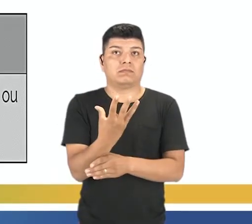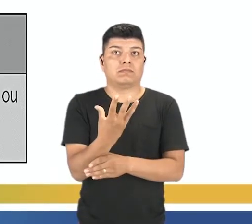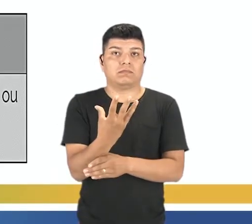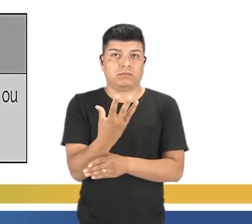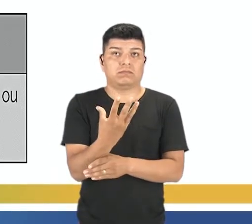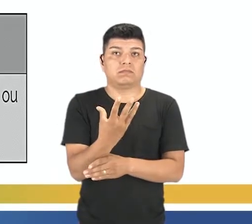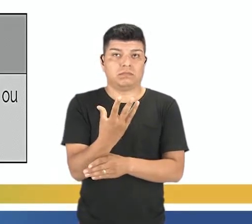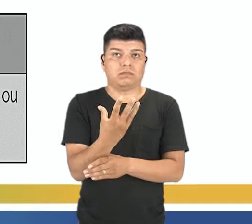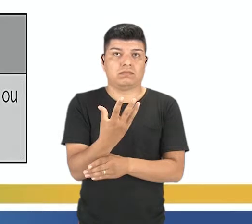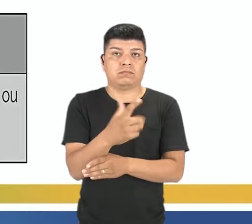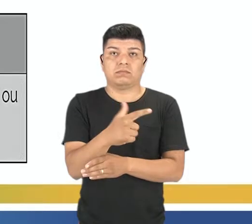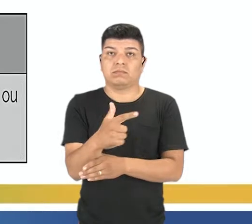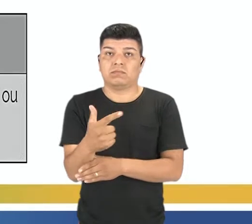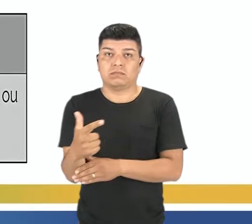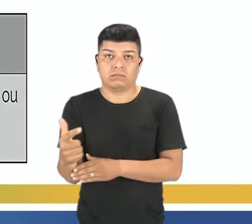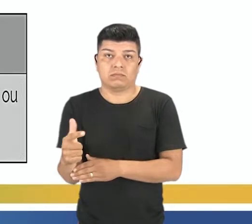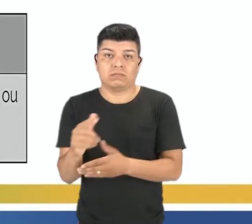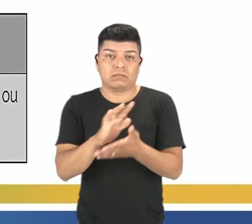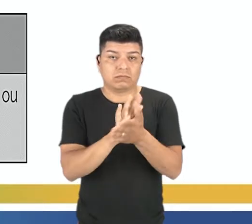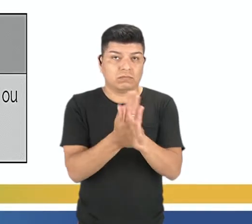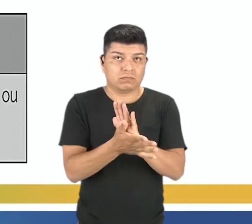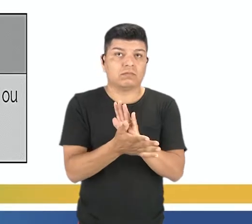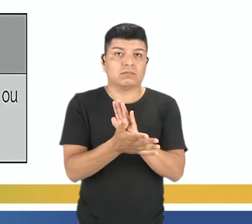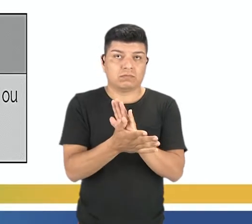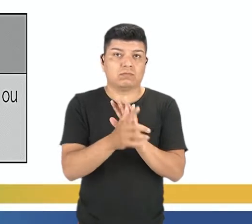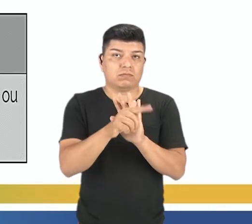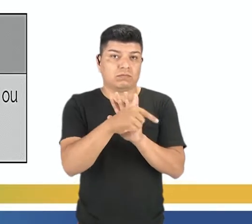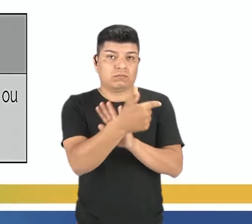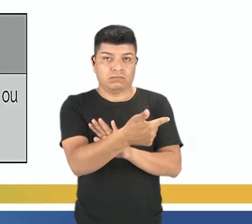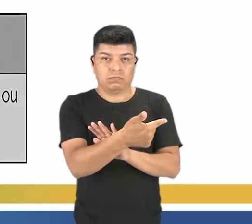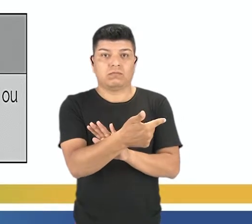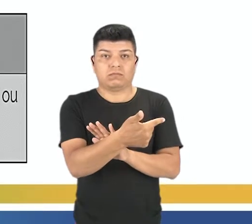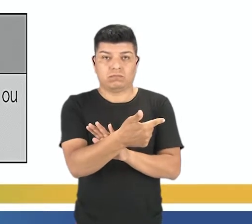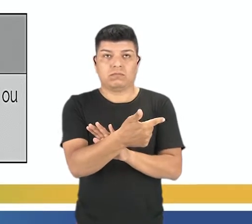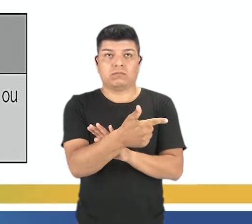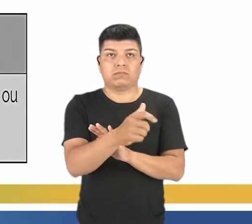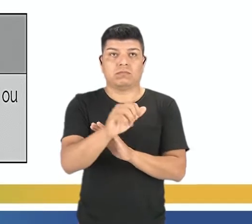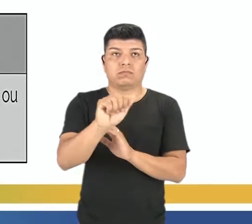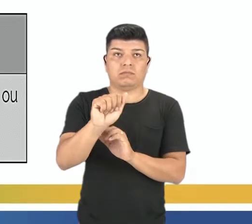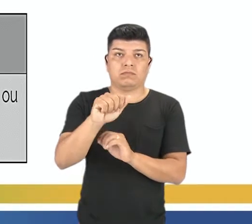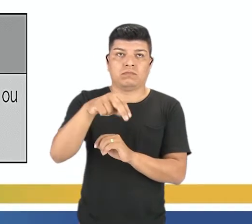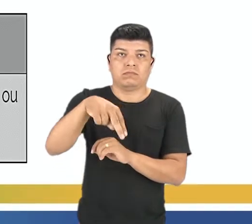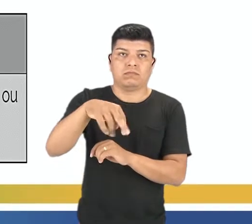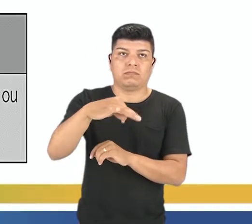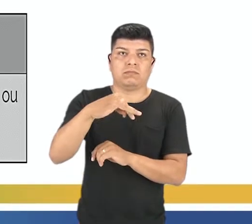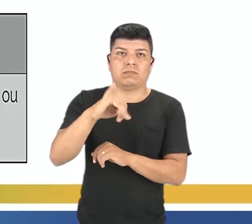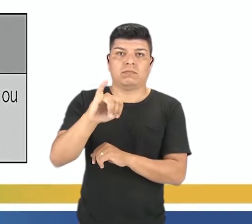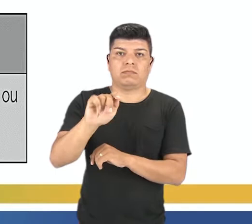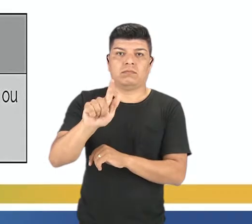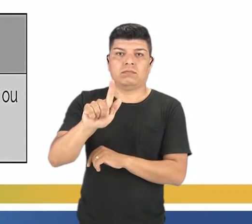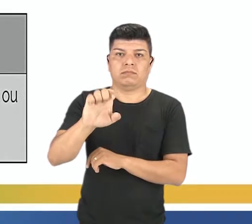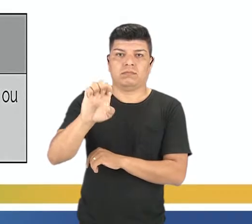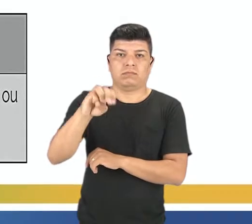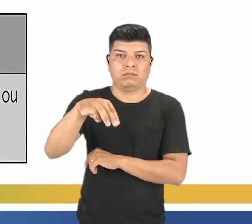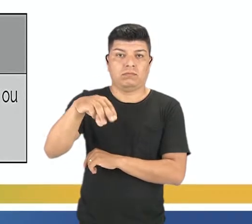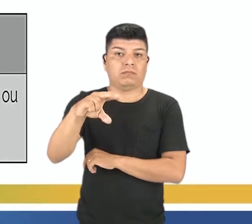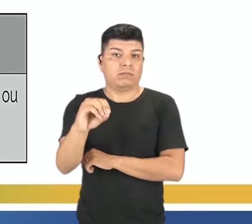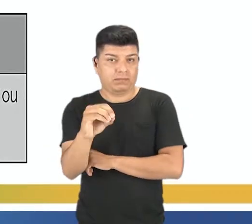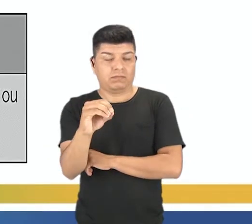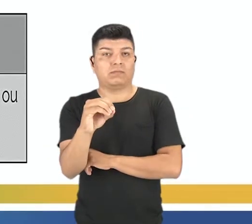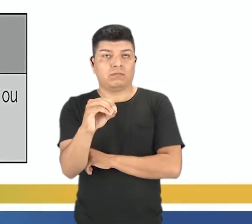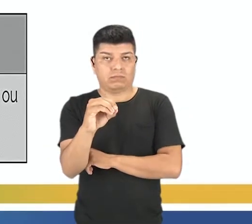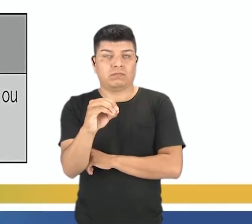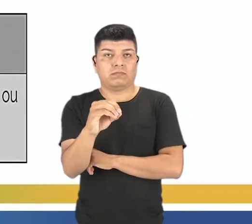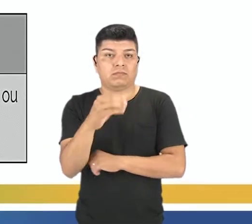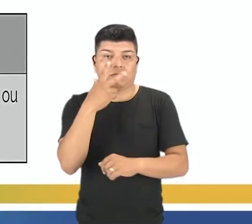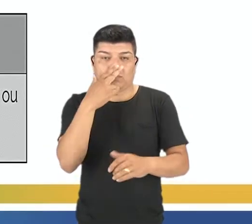a inativação ou a destruição do antígeno. Então o antígeno é aquilo que provoca a formação do anticorpo e o anticorpo é aquele